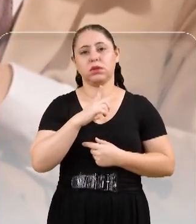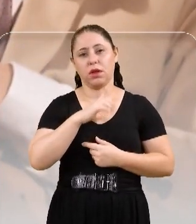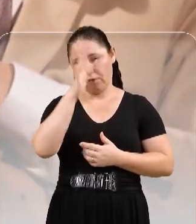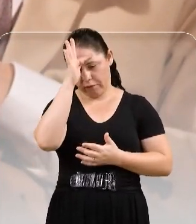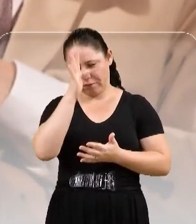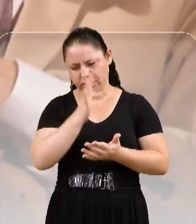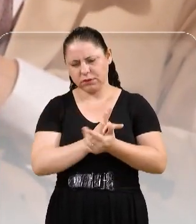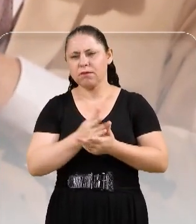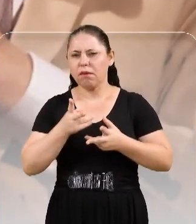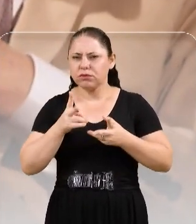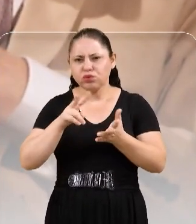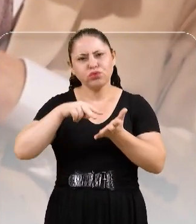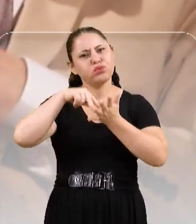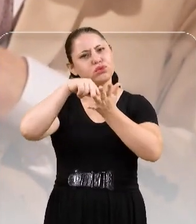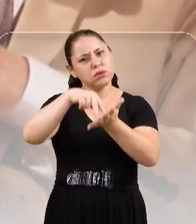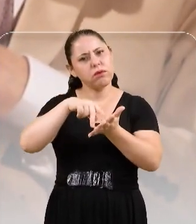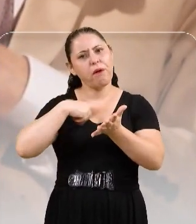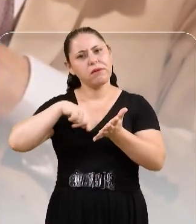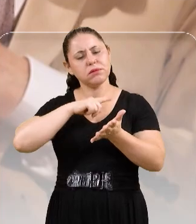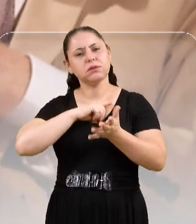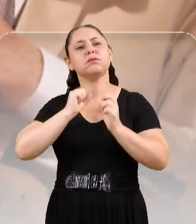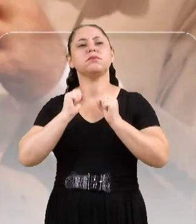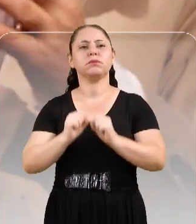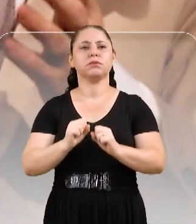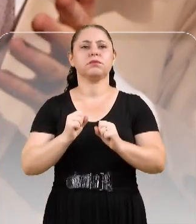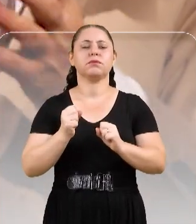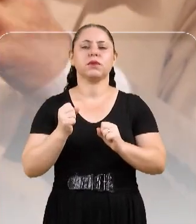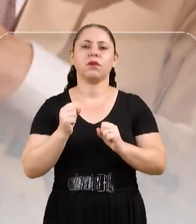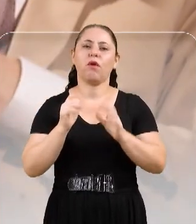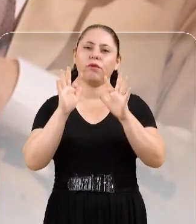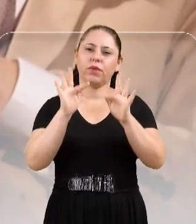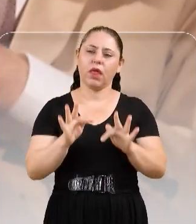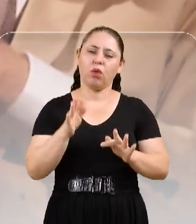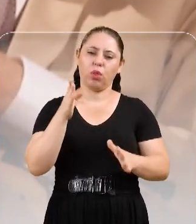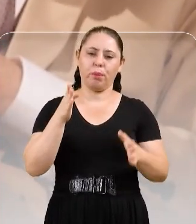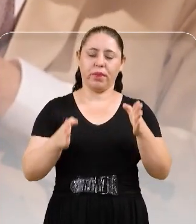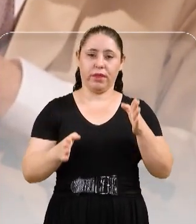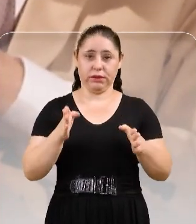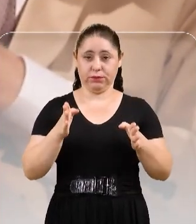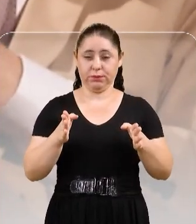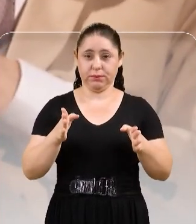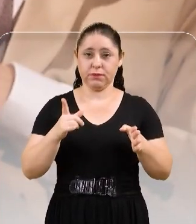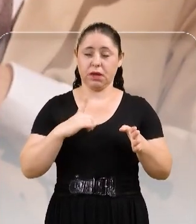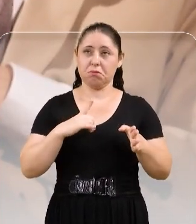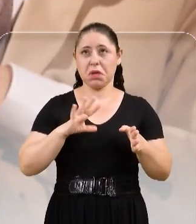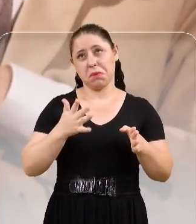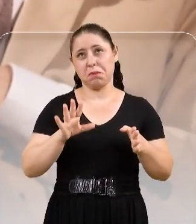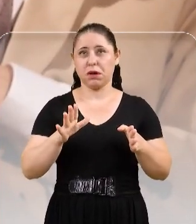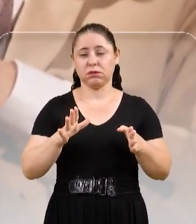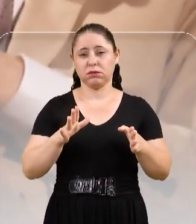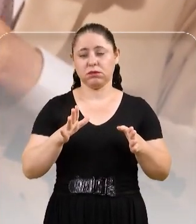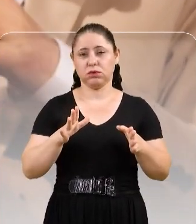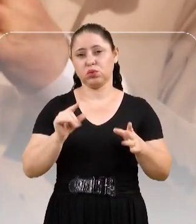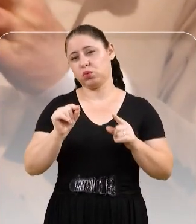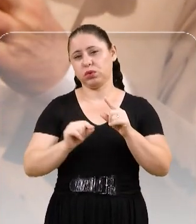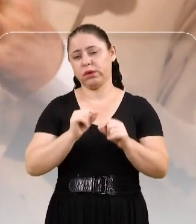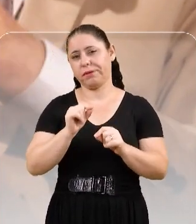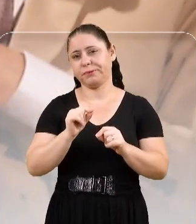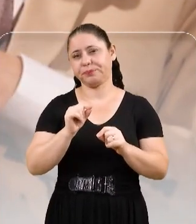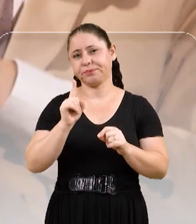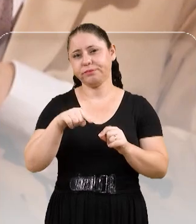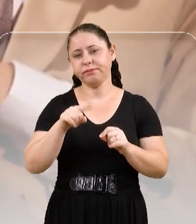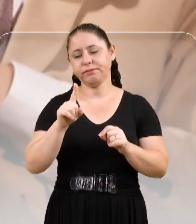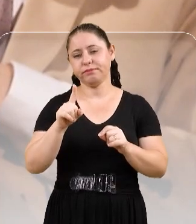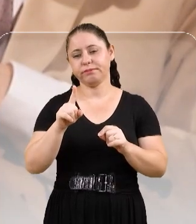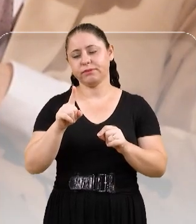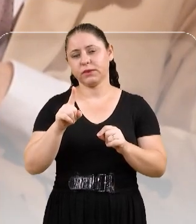uma fé inabalável de que a gente possa realmente chegar ao final do mandato com pelo menos grande parte,